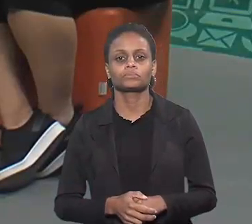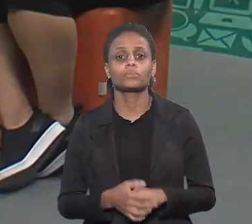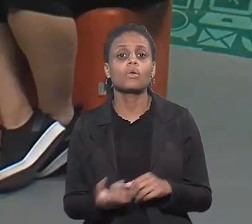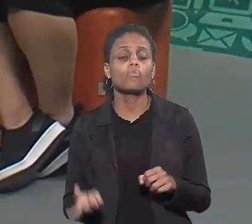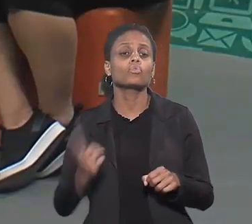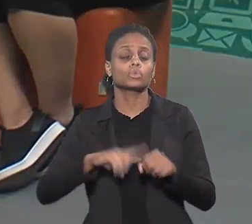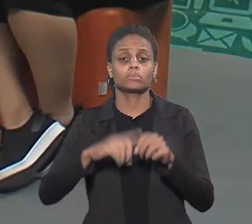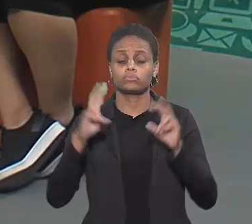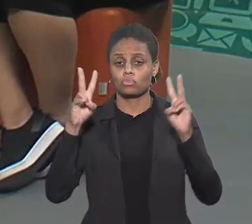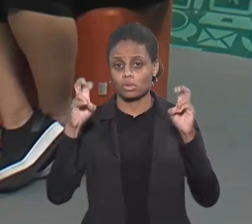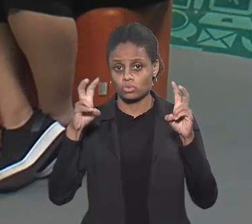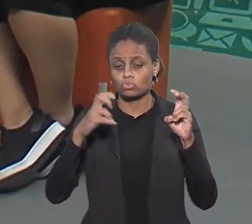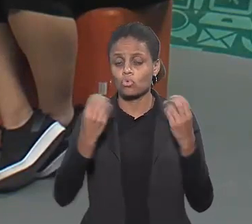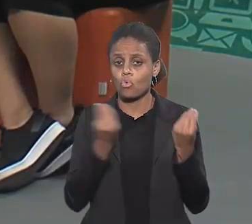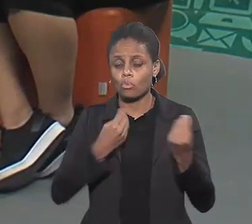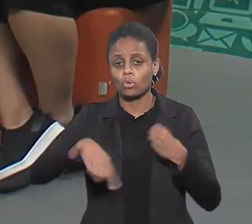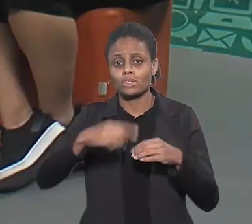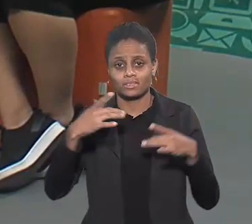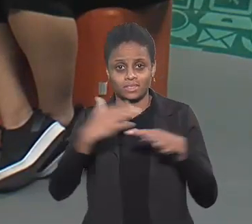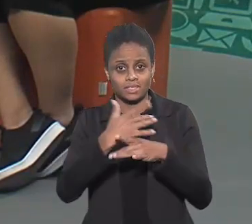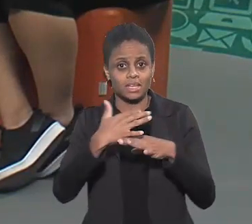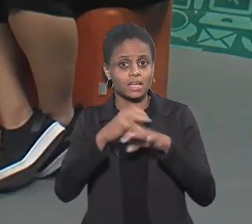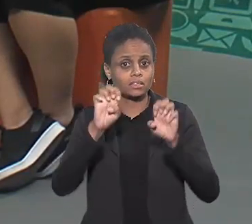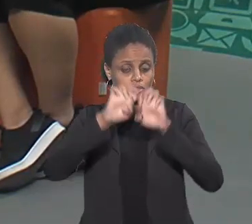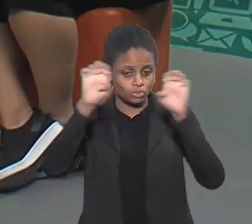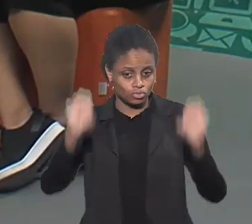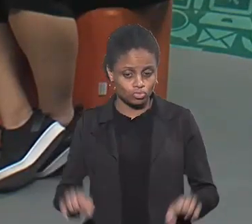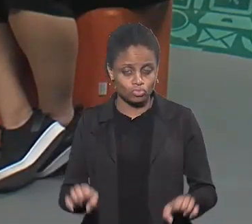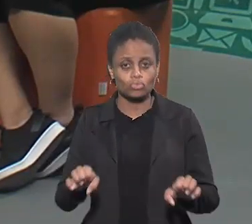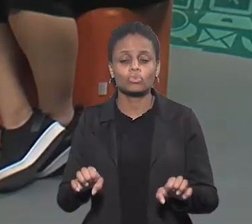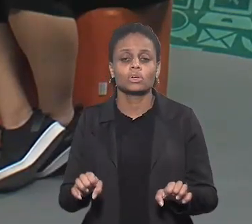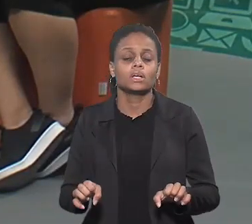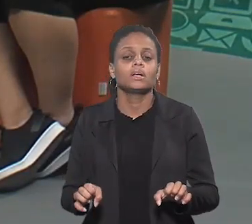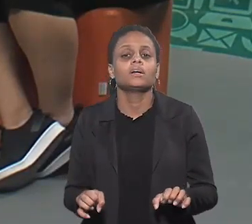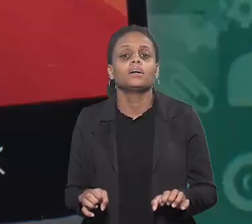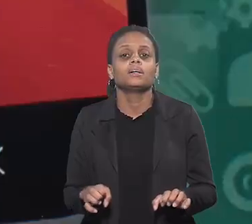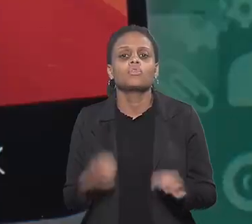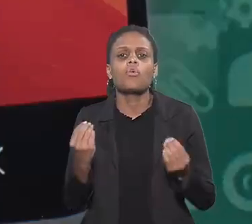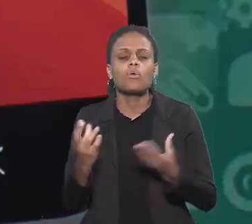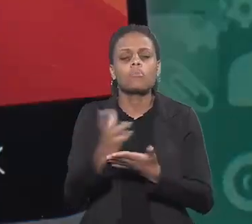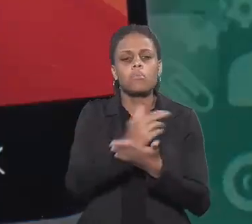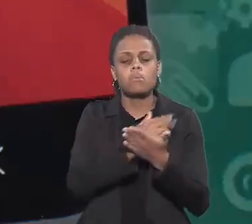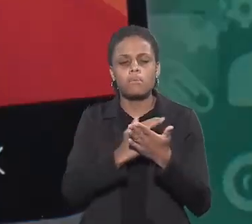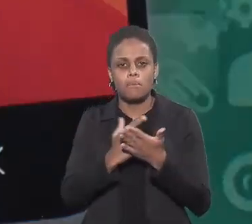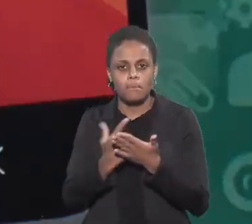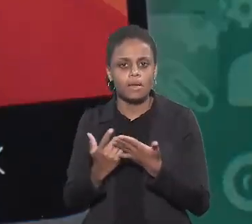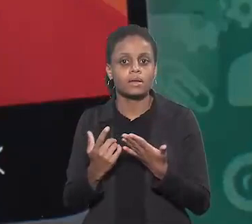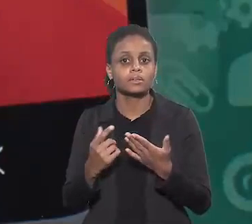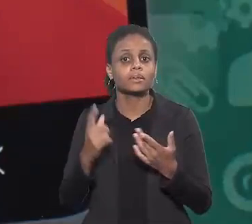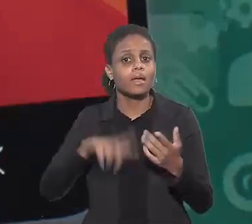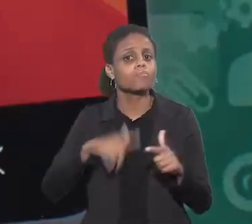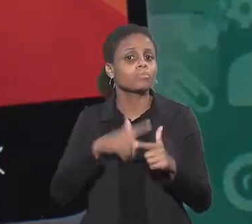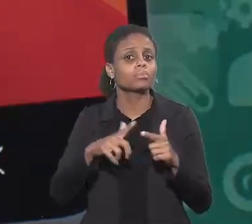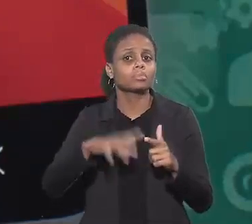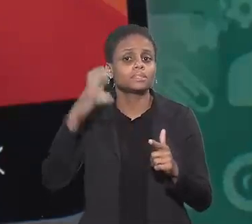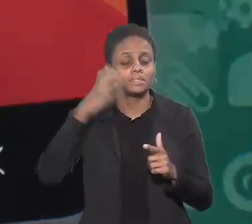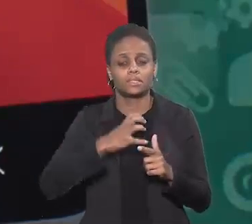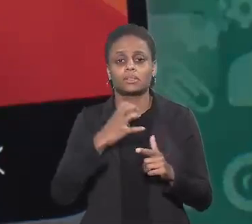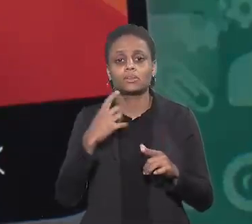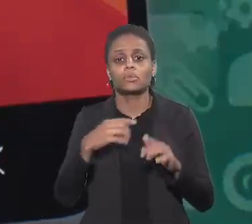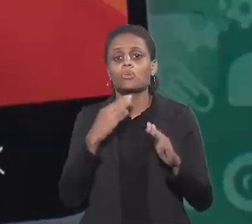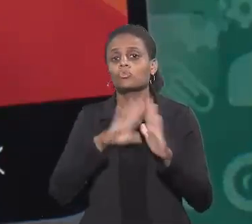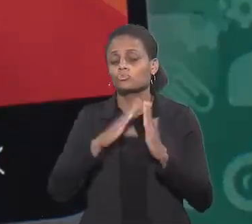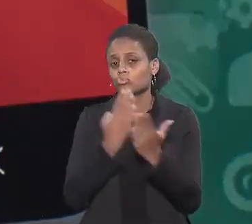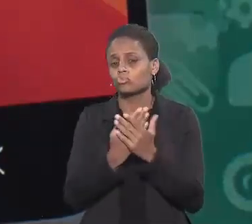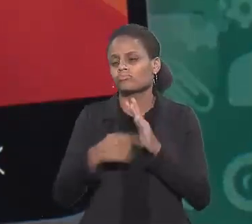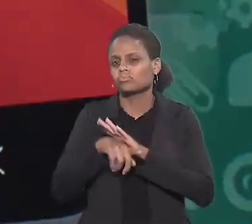tem, voltando para a questão de como as nossas cidades são infraestruturadas, né, como a gente desenha a nossa cidade, esse é um problema sério.